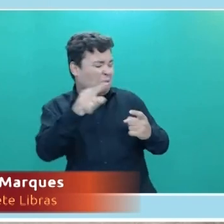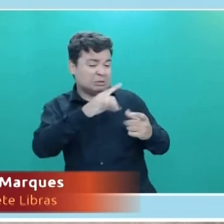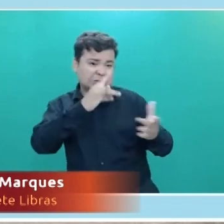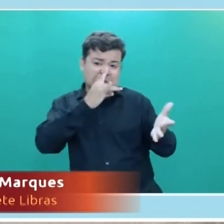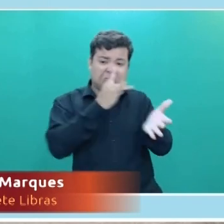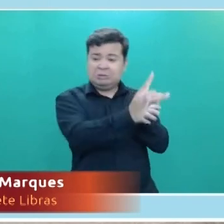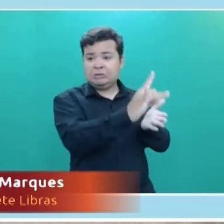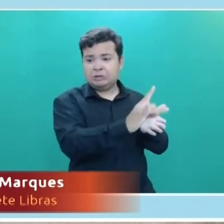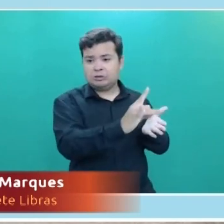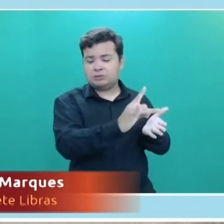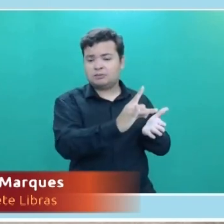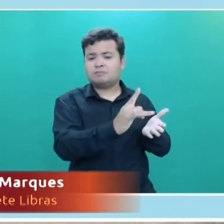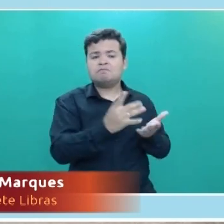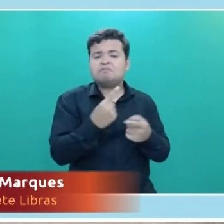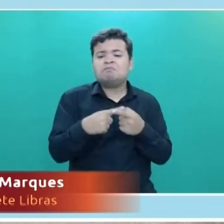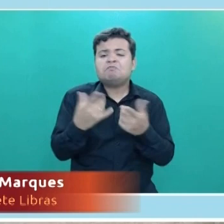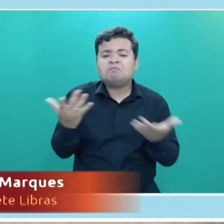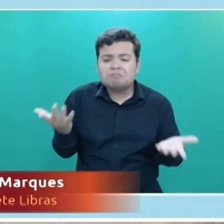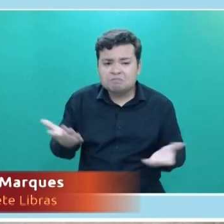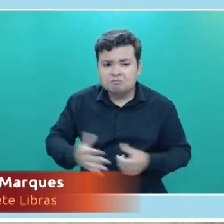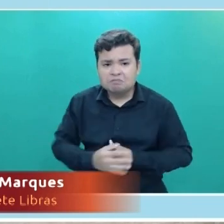mulheres?